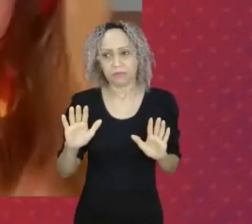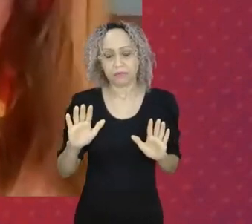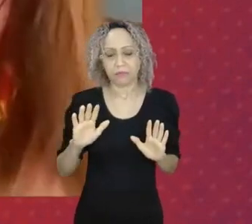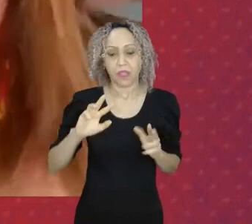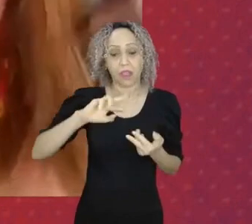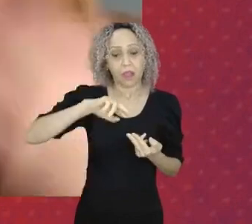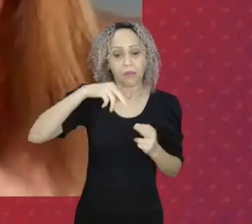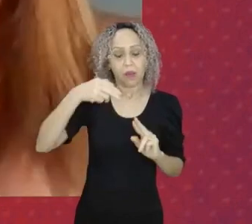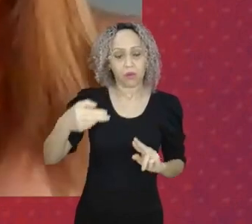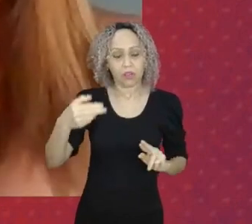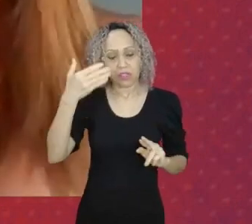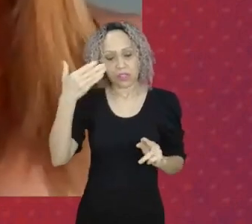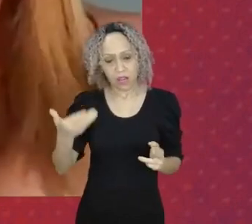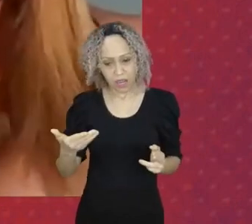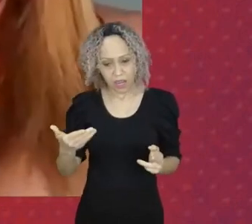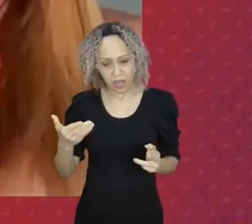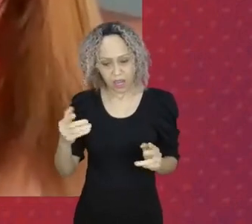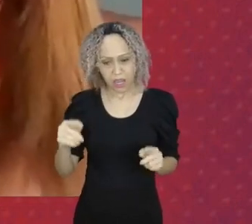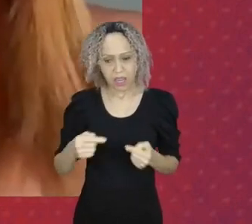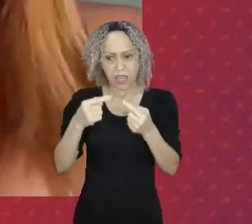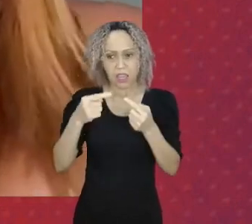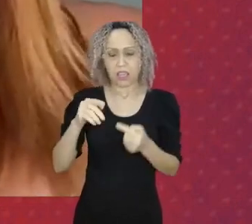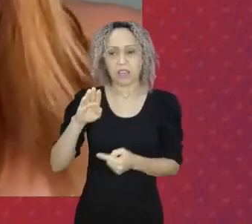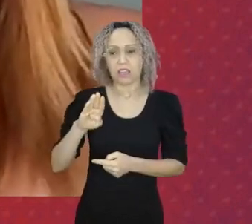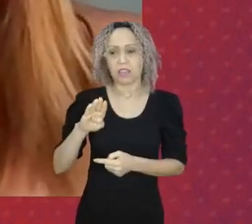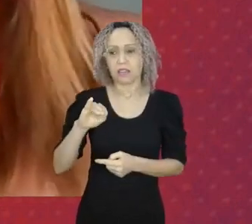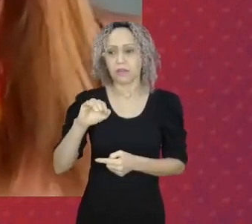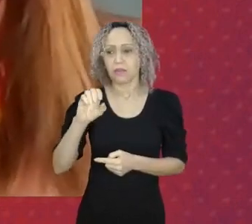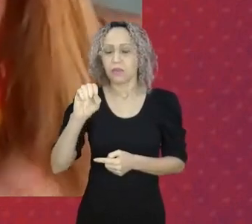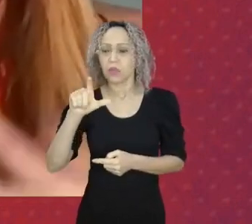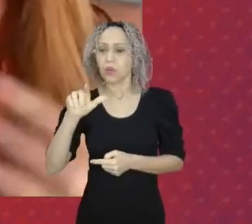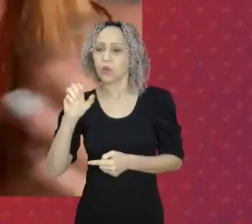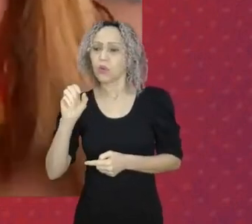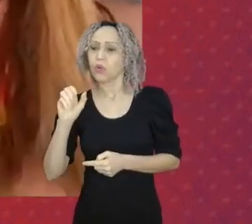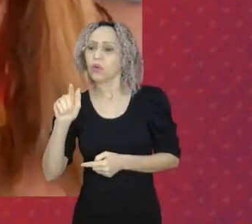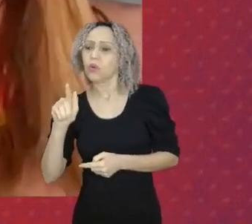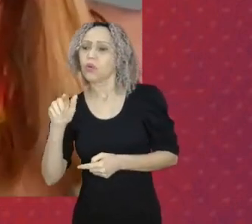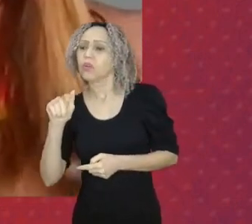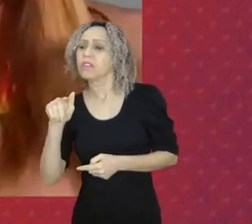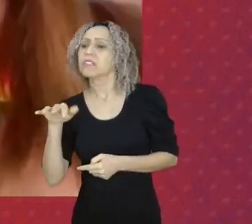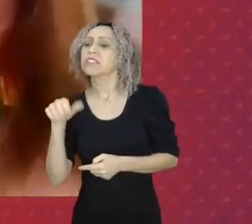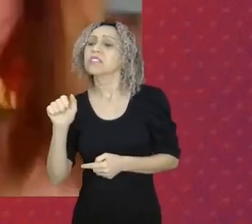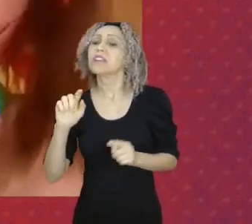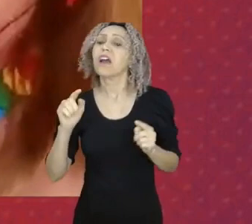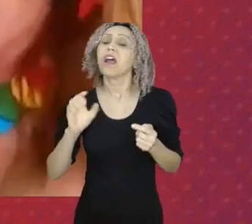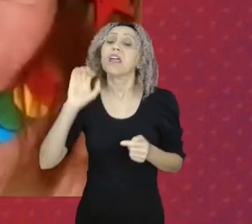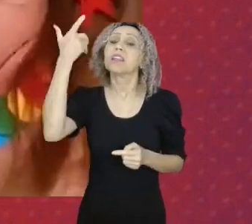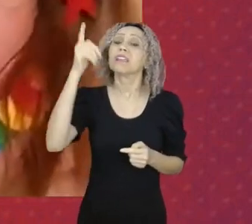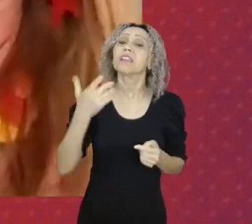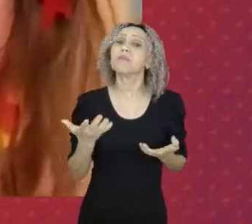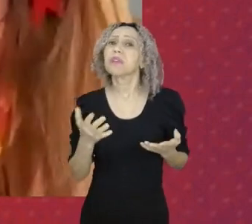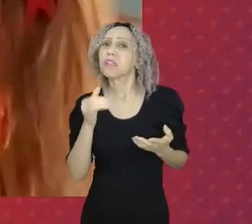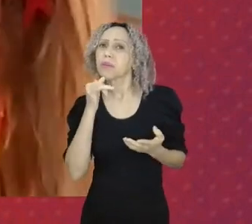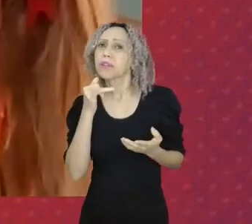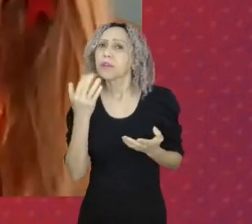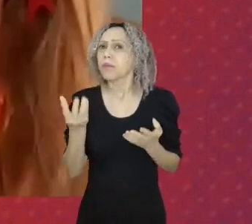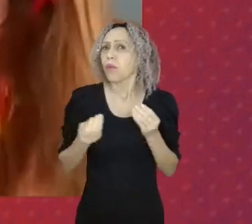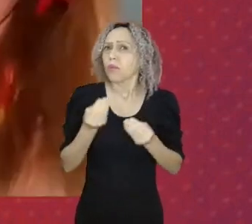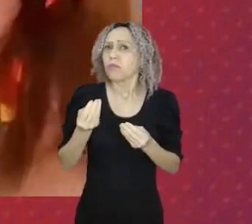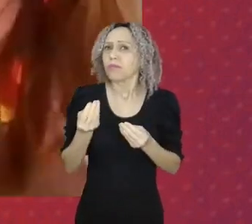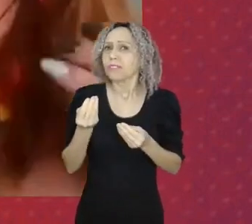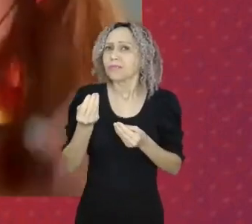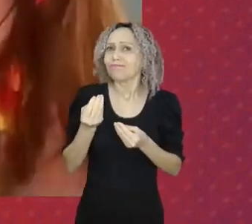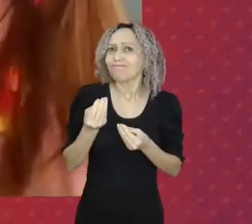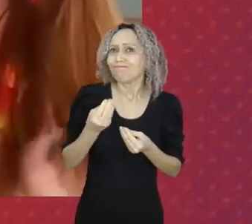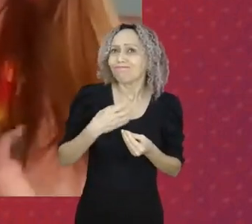tratamentos. Então, a biologia, ela determina isso, né, mas ela não determina o ser e o estar em sociedade.